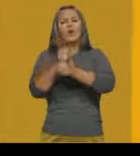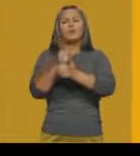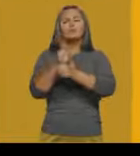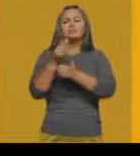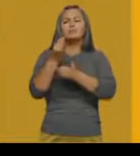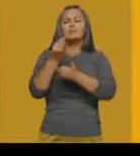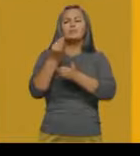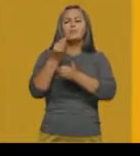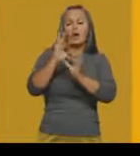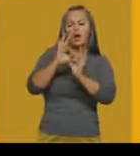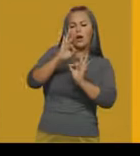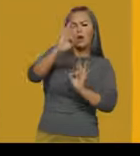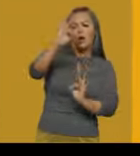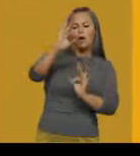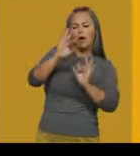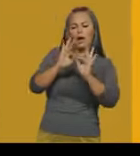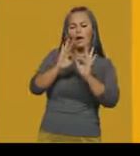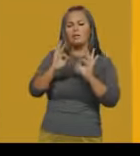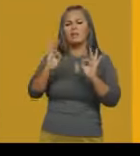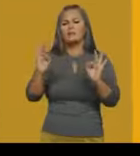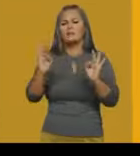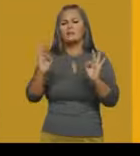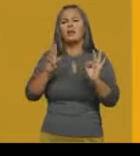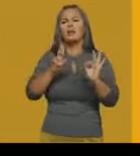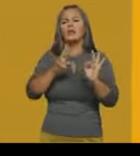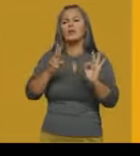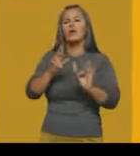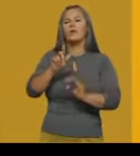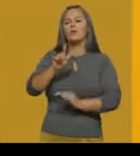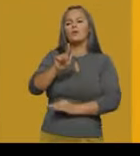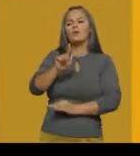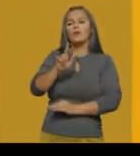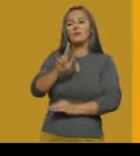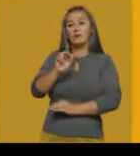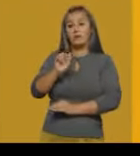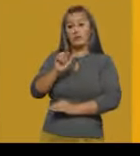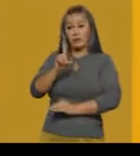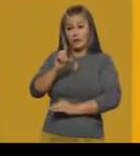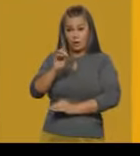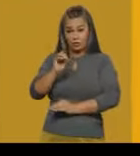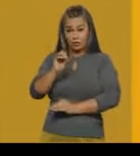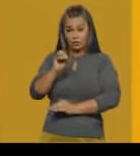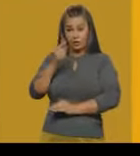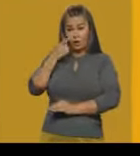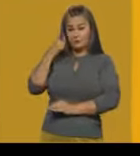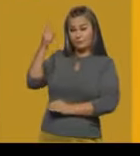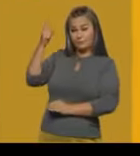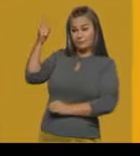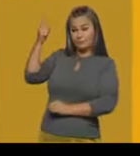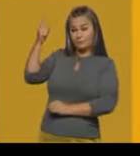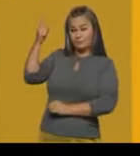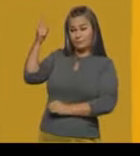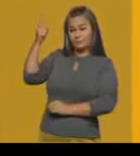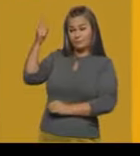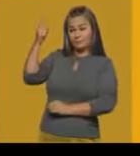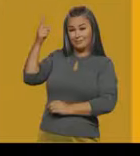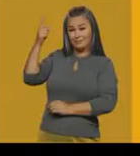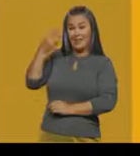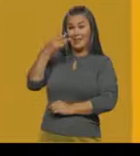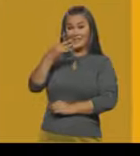o grado. O Z é 360. 360 equivale a